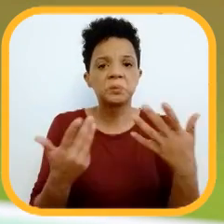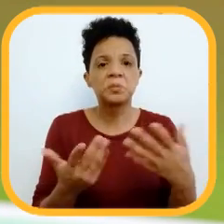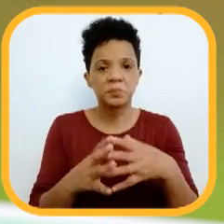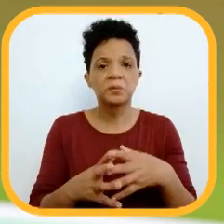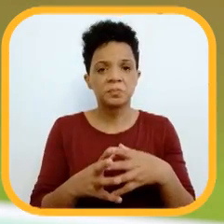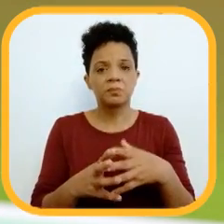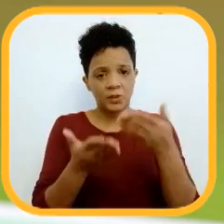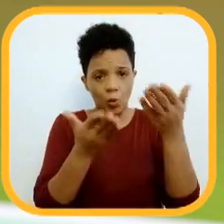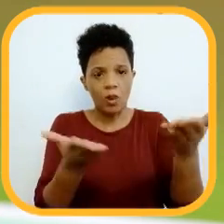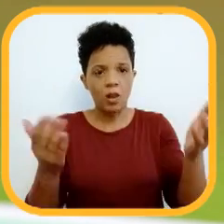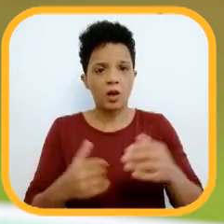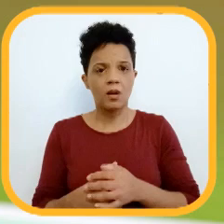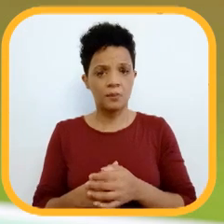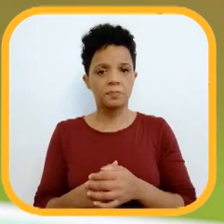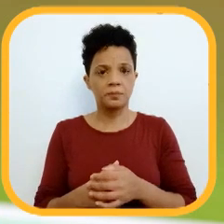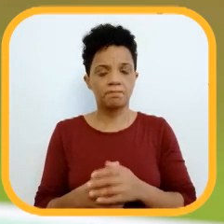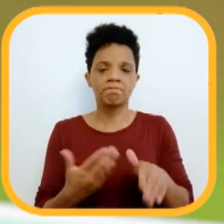lá